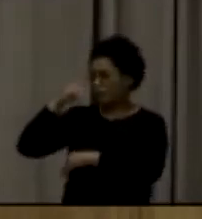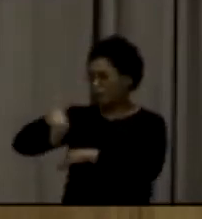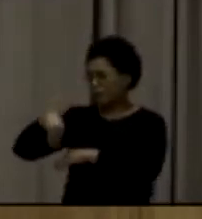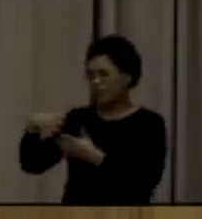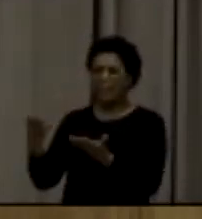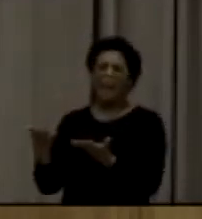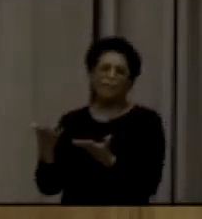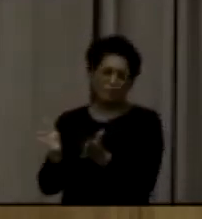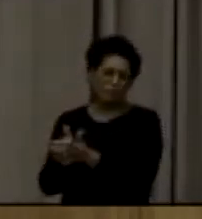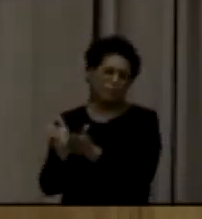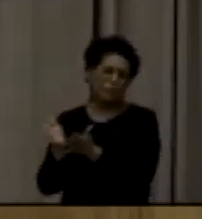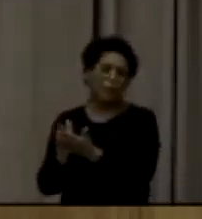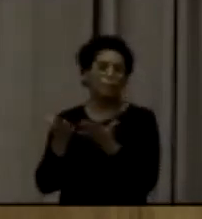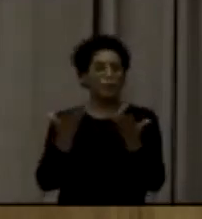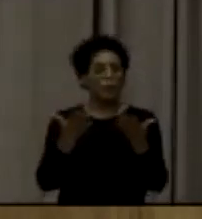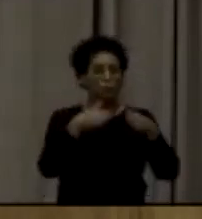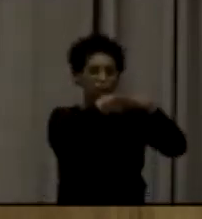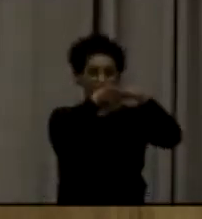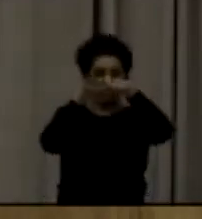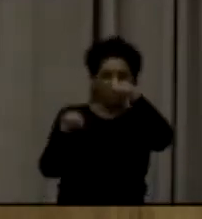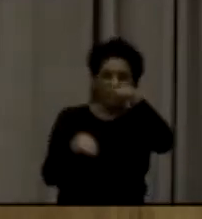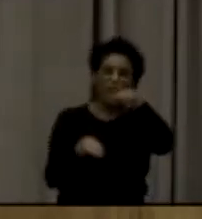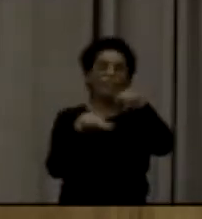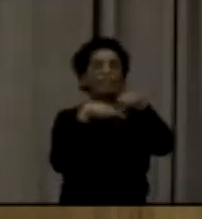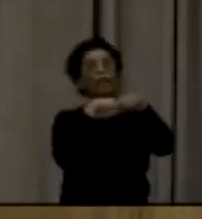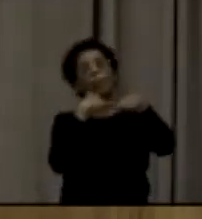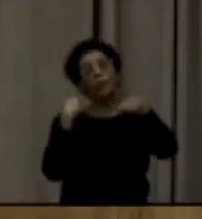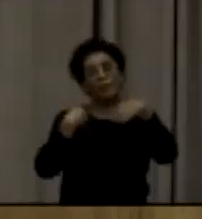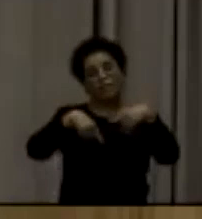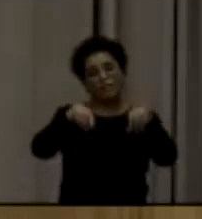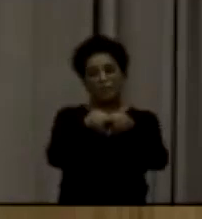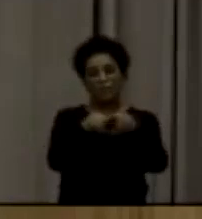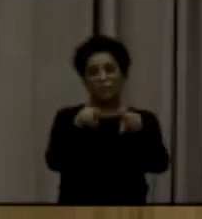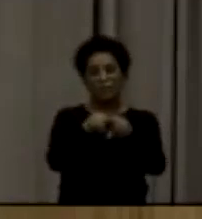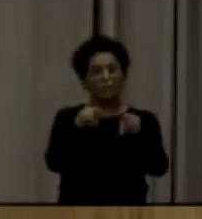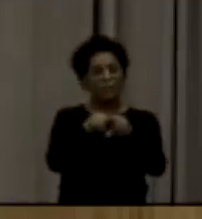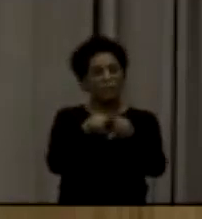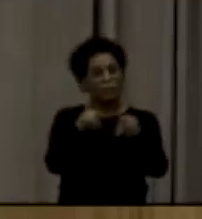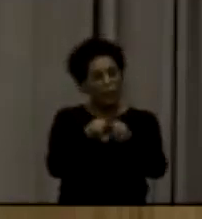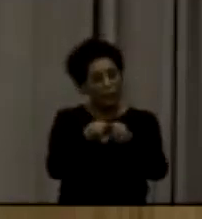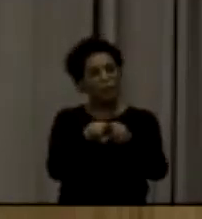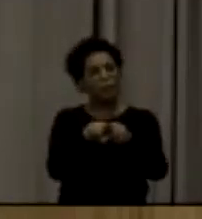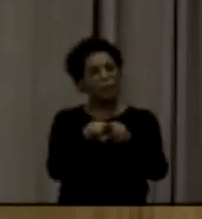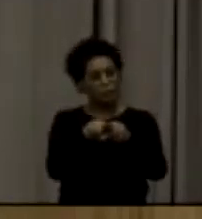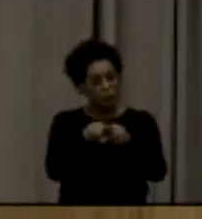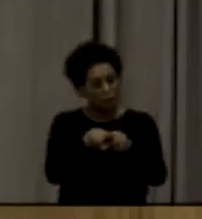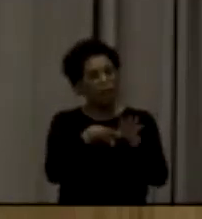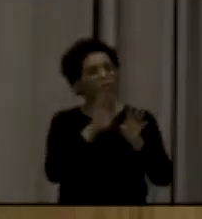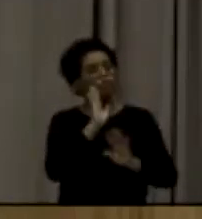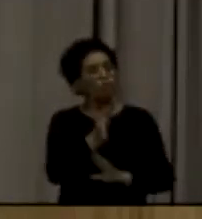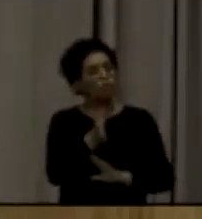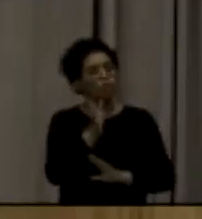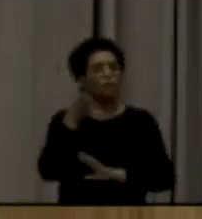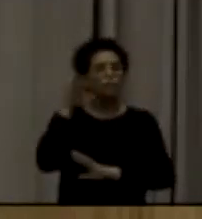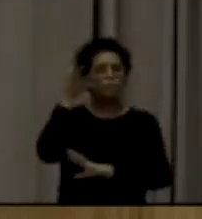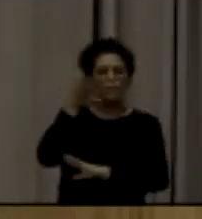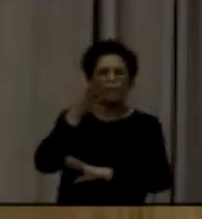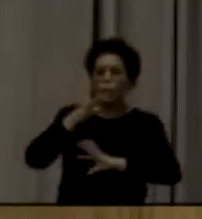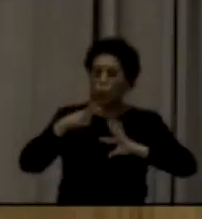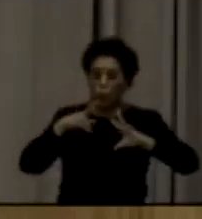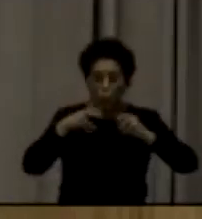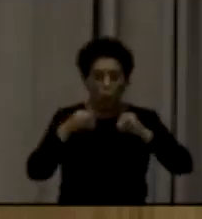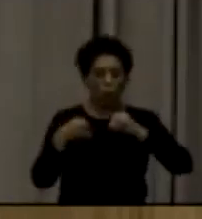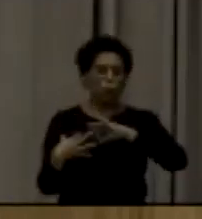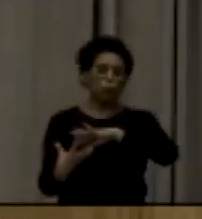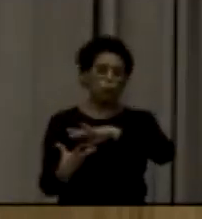vulnerabilidade. Então, nós temos as desigualdades na mortalidade, os dados, Mário comentou isso nos Estados Unidos, todos os países,